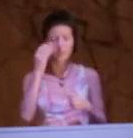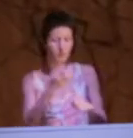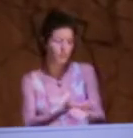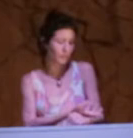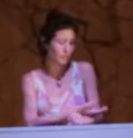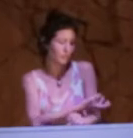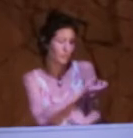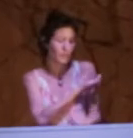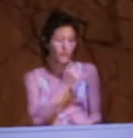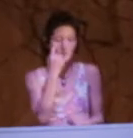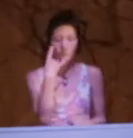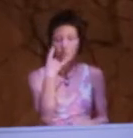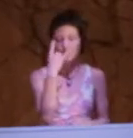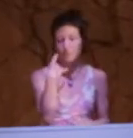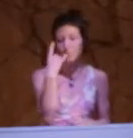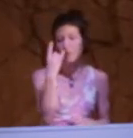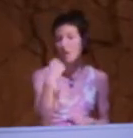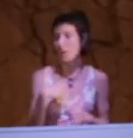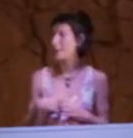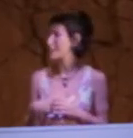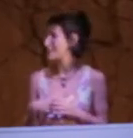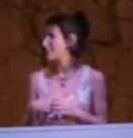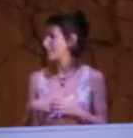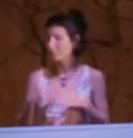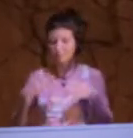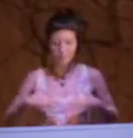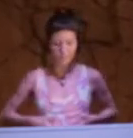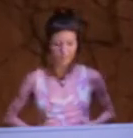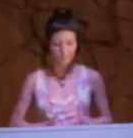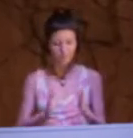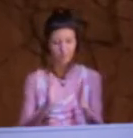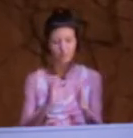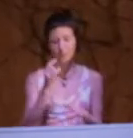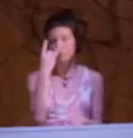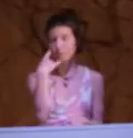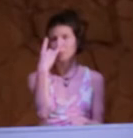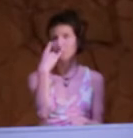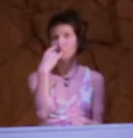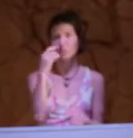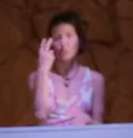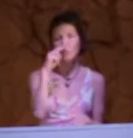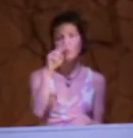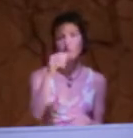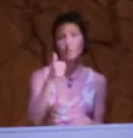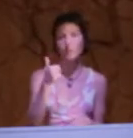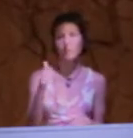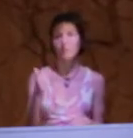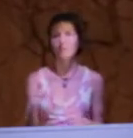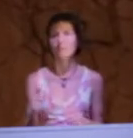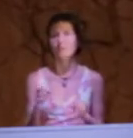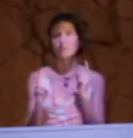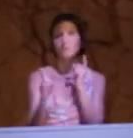O Benedito nasceu ali numa crise de choro ao ver o Congado pela primeira vez, o Congado Moçambique.